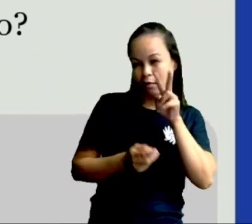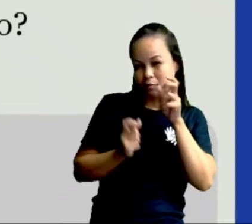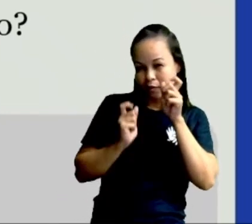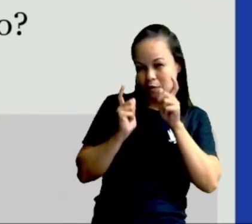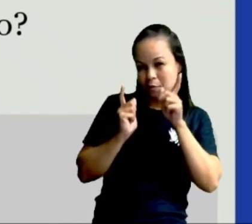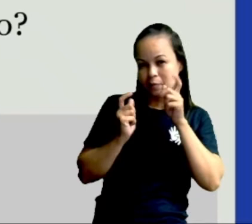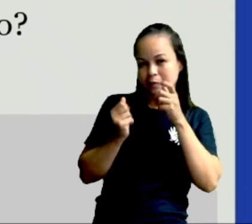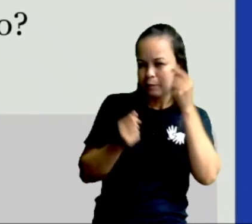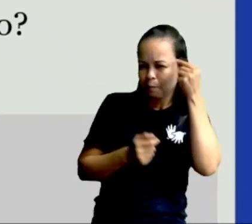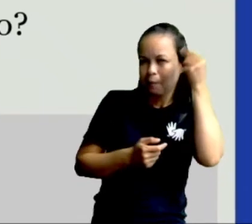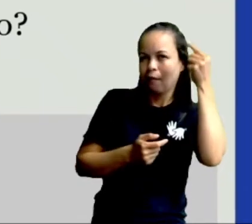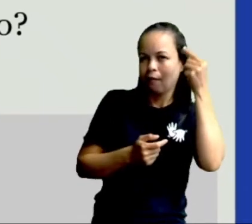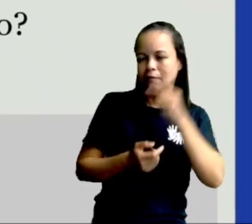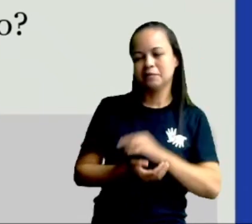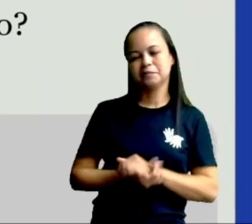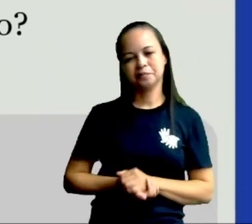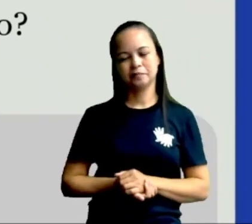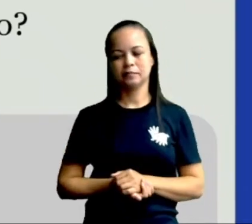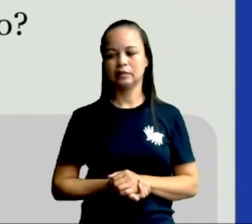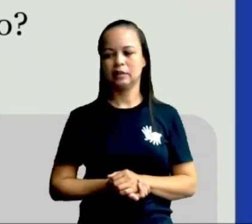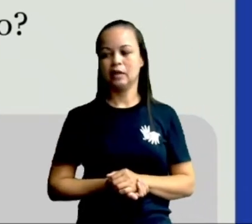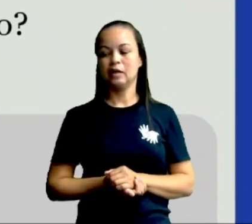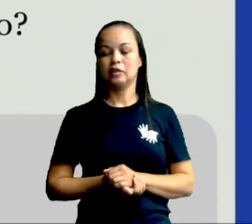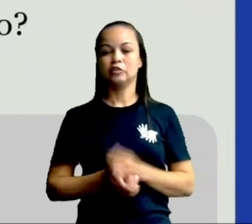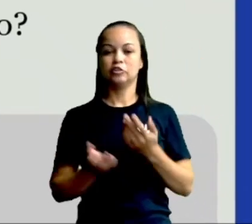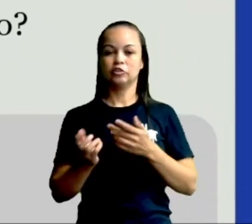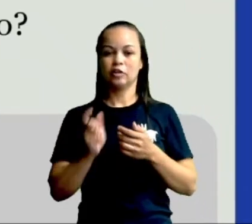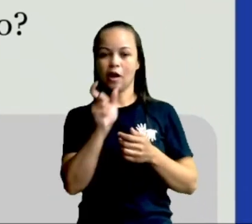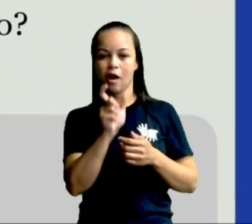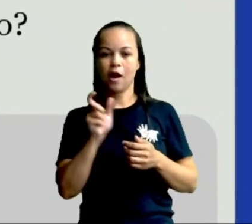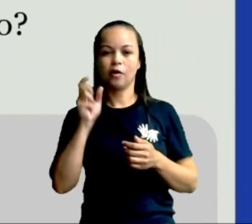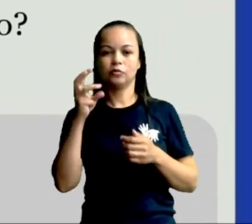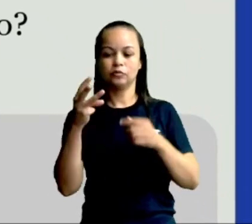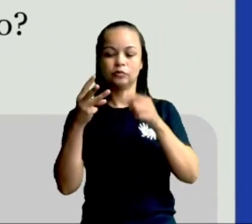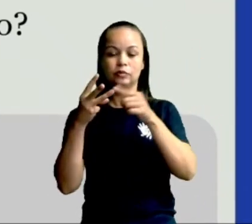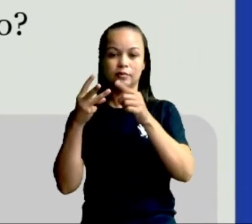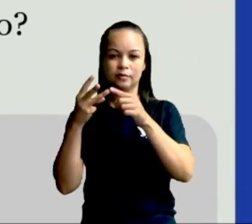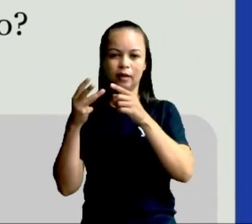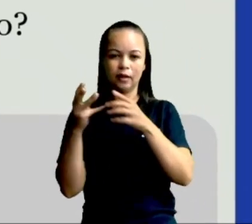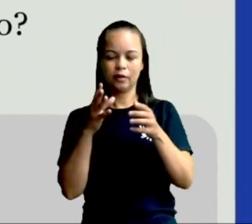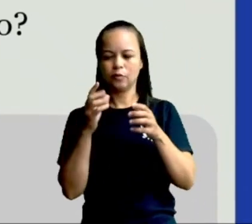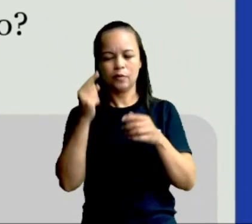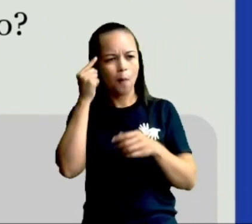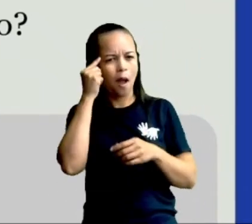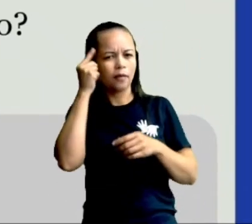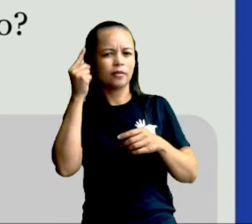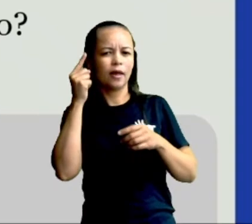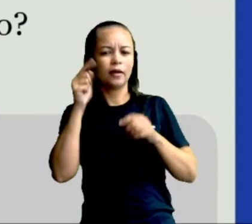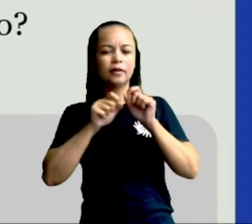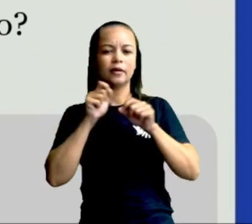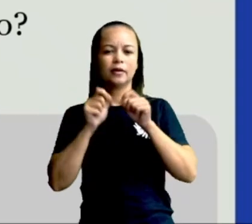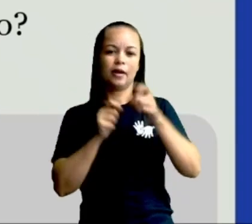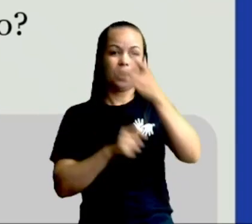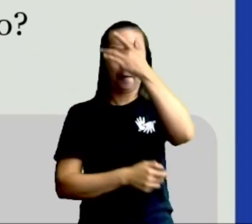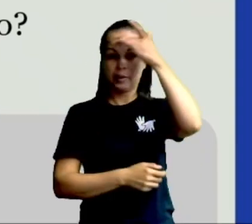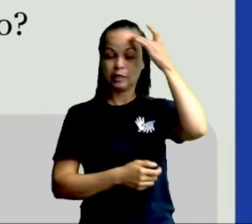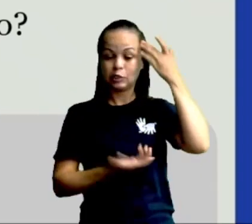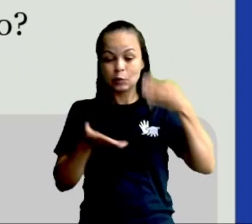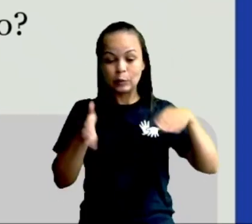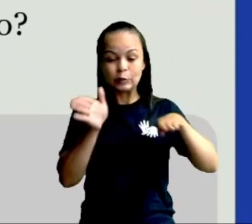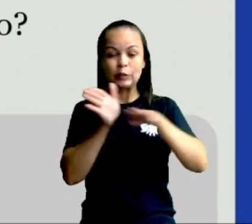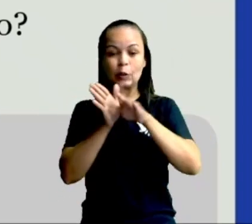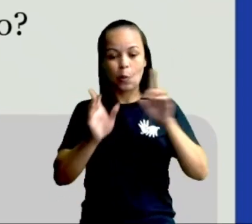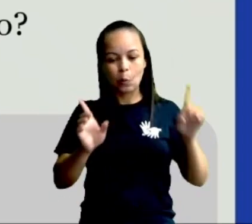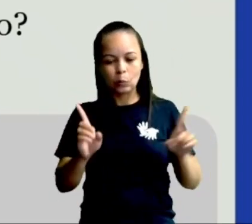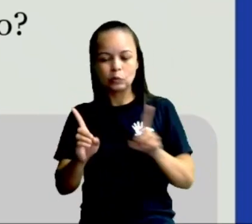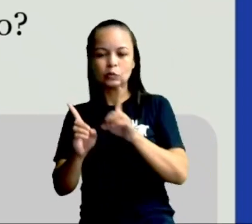pensa algo. Já no último balãozinho, vem aí outra ideia em que a pessoa que estava cantando chegou perto